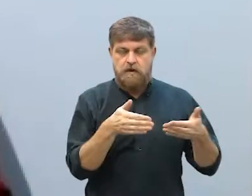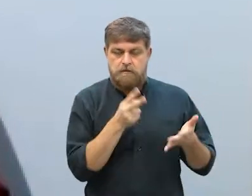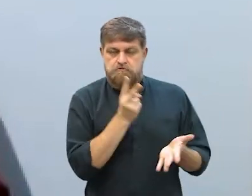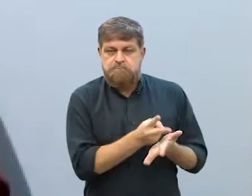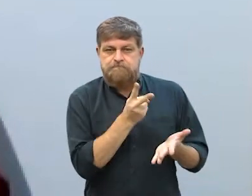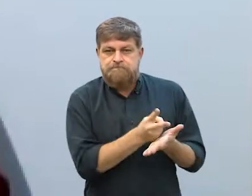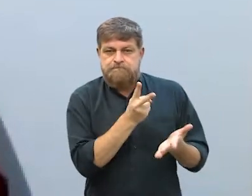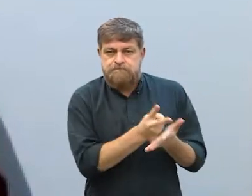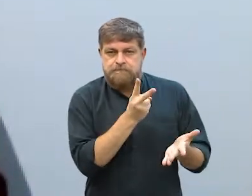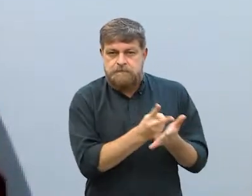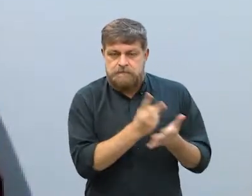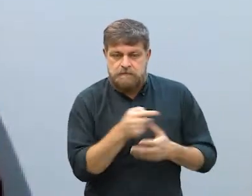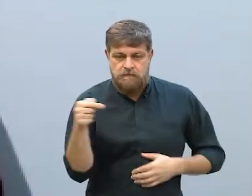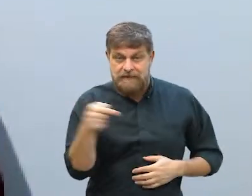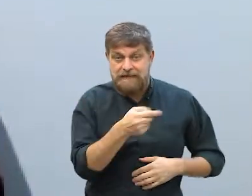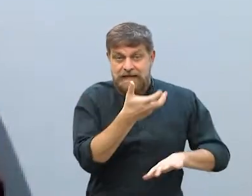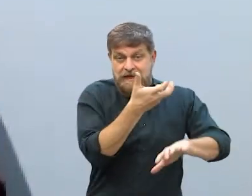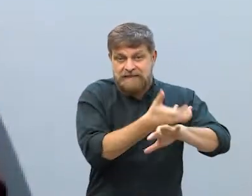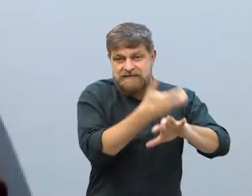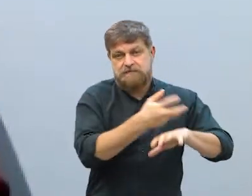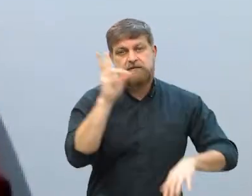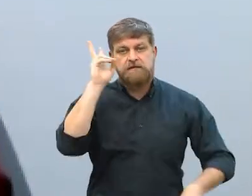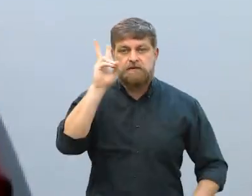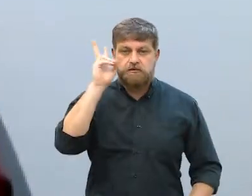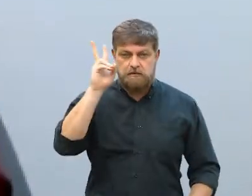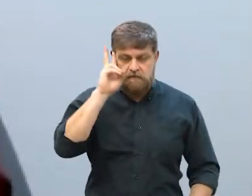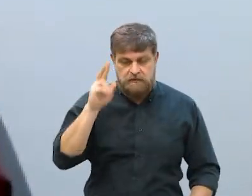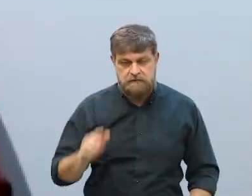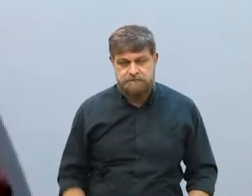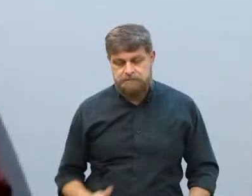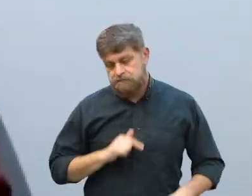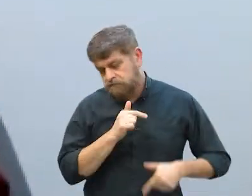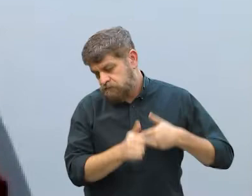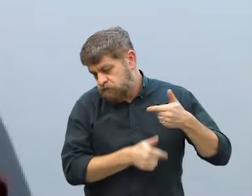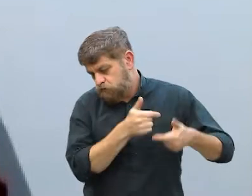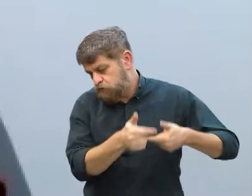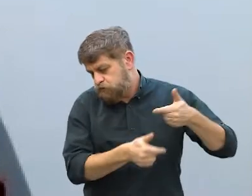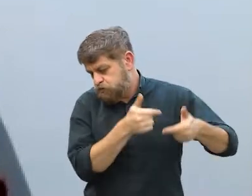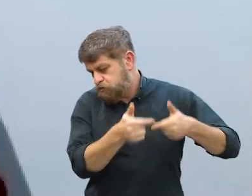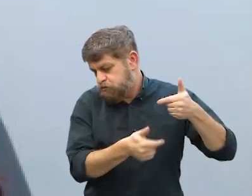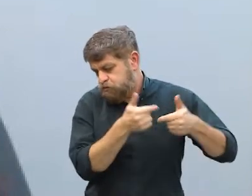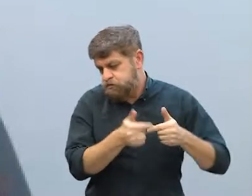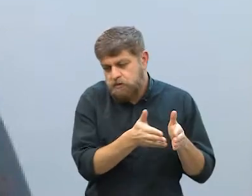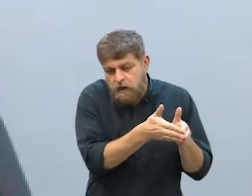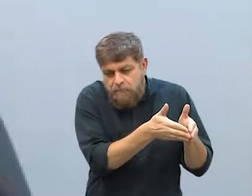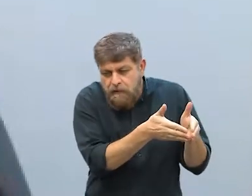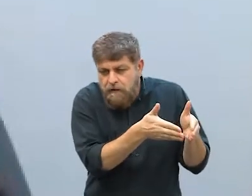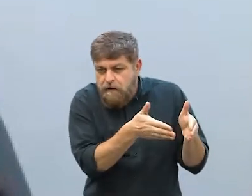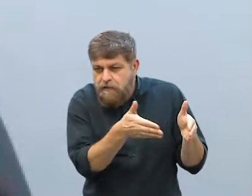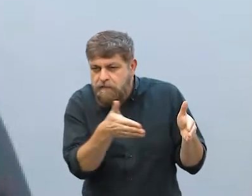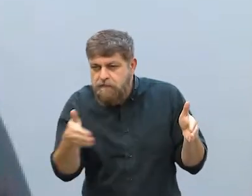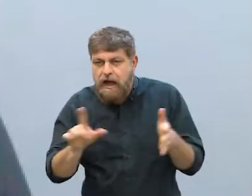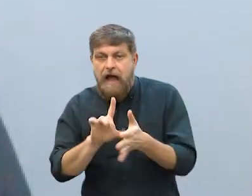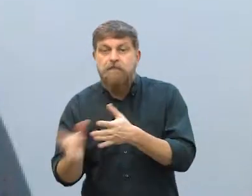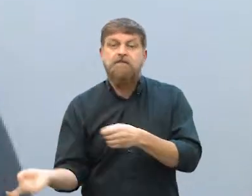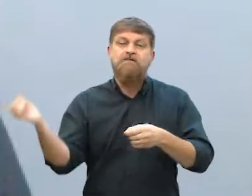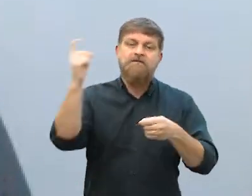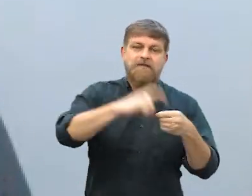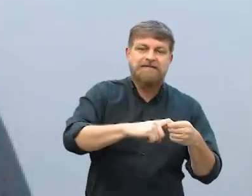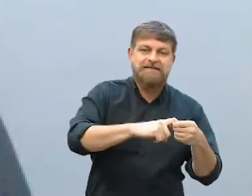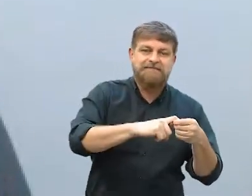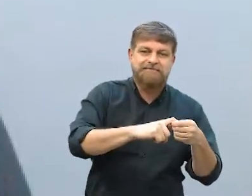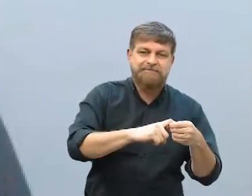vai ser essa disciplina, história. E aí eles trabalham durante todo esse tempo. Depois eles vão retomar